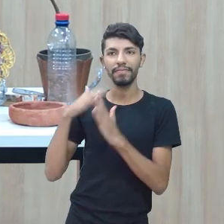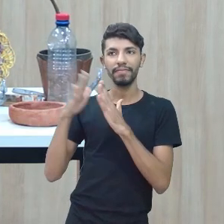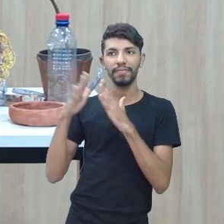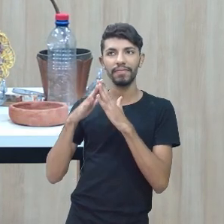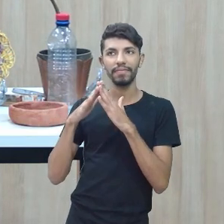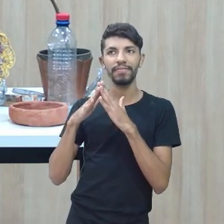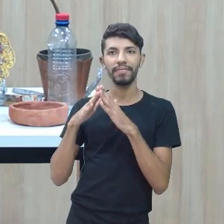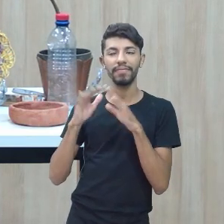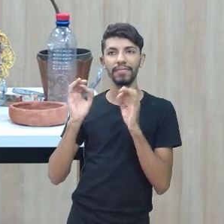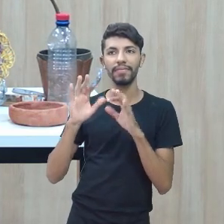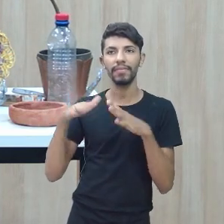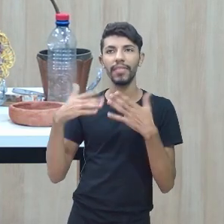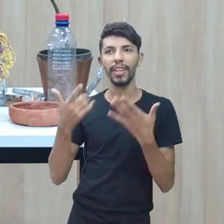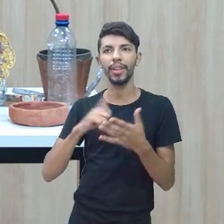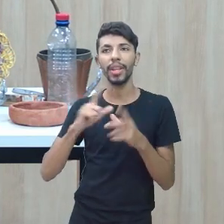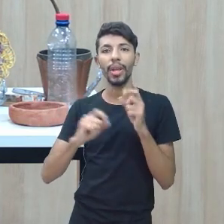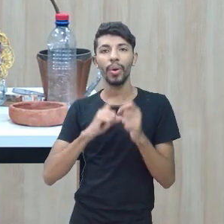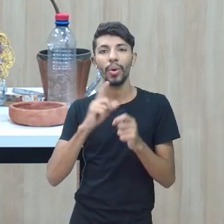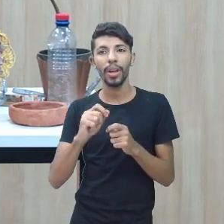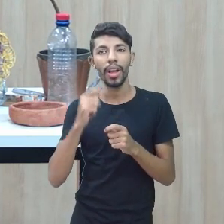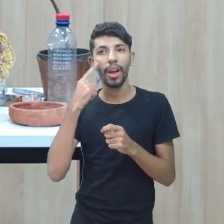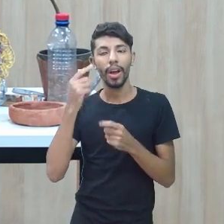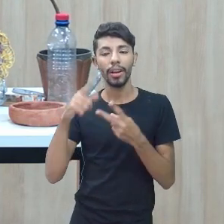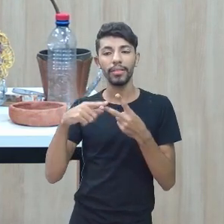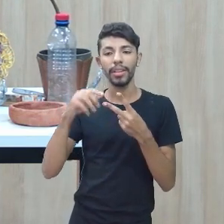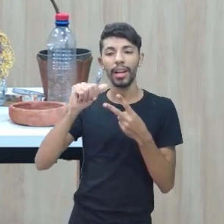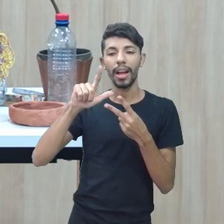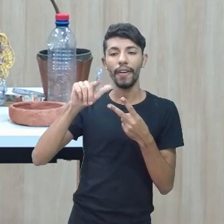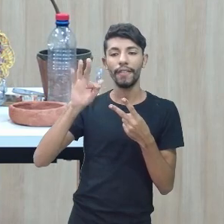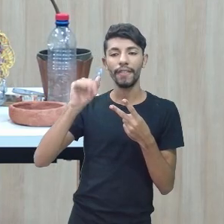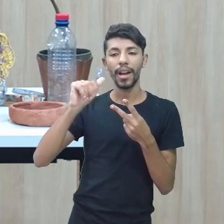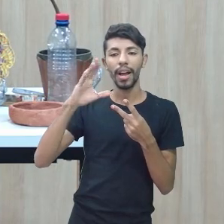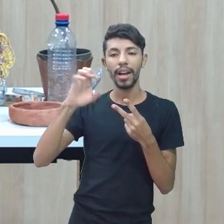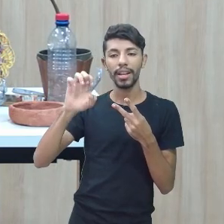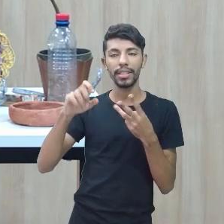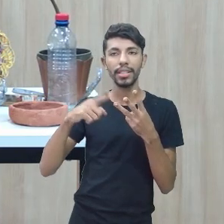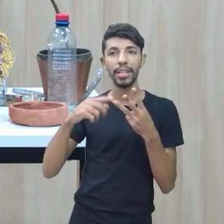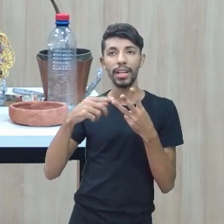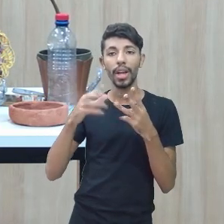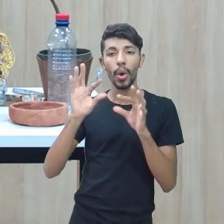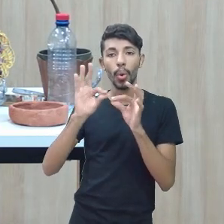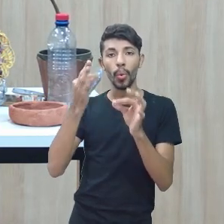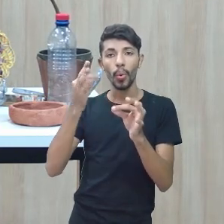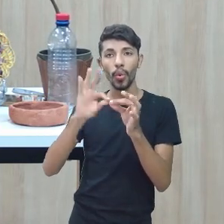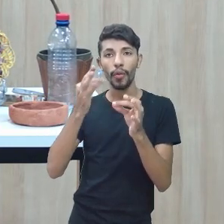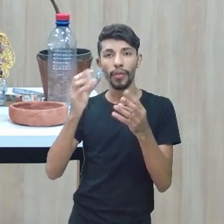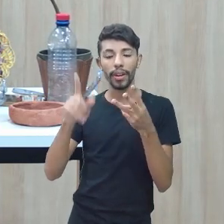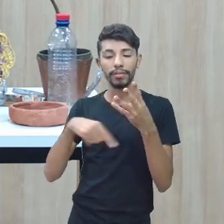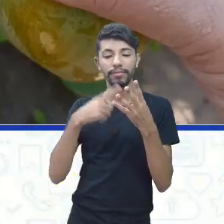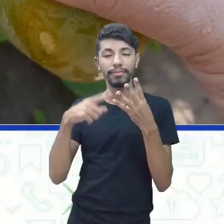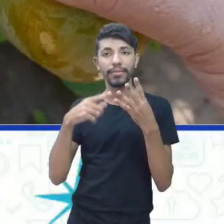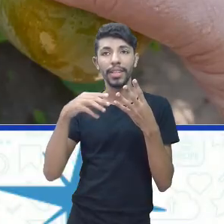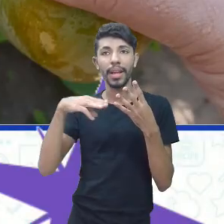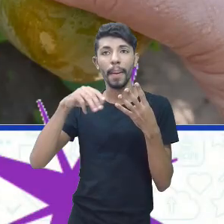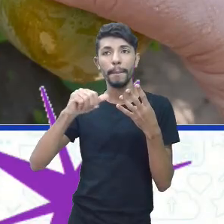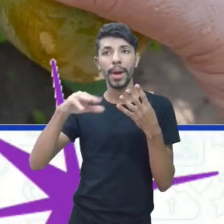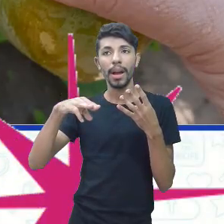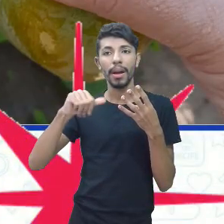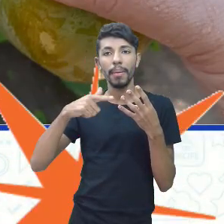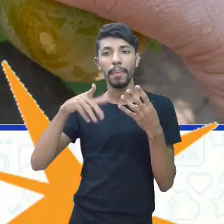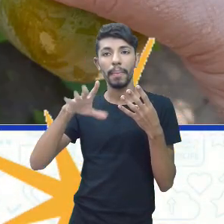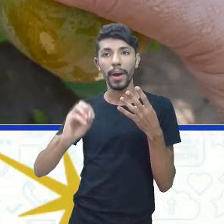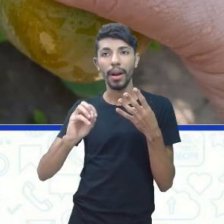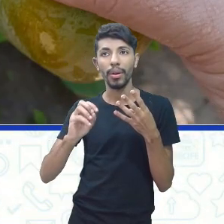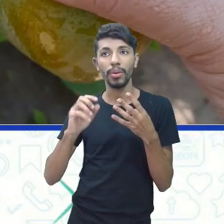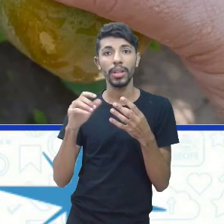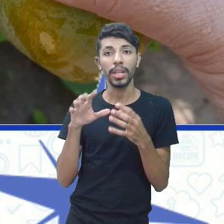ó, alface, uva, o mamão, que são colhidos e rapidamente, ó,